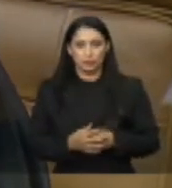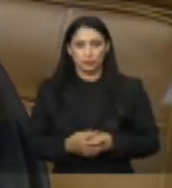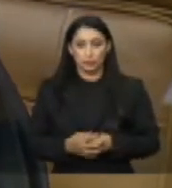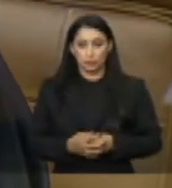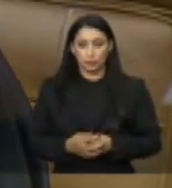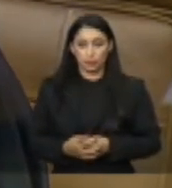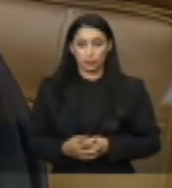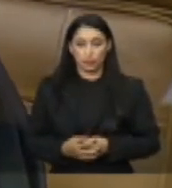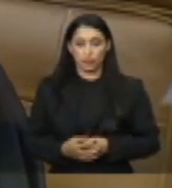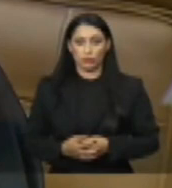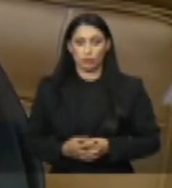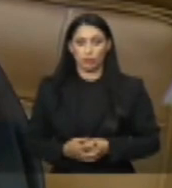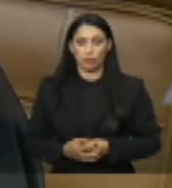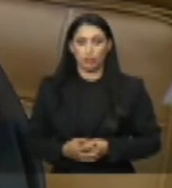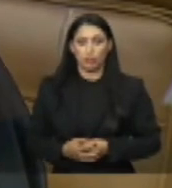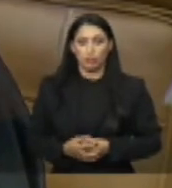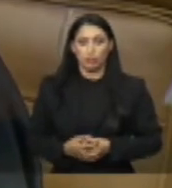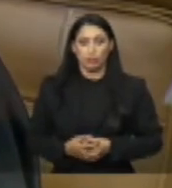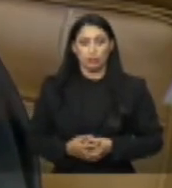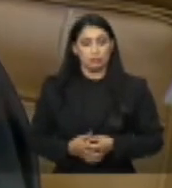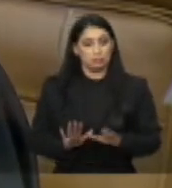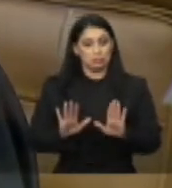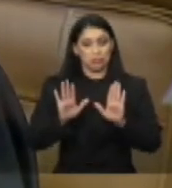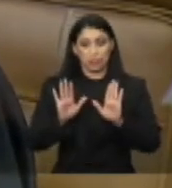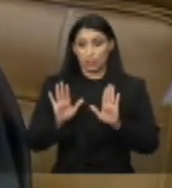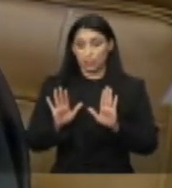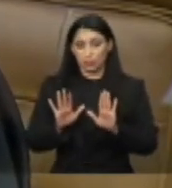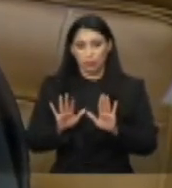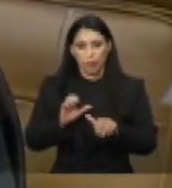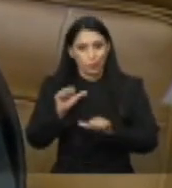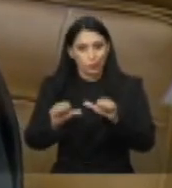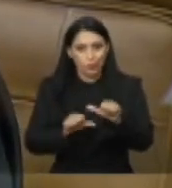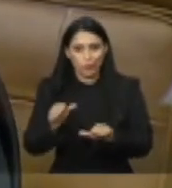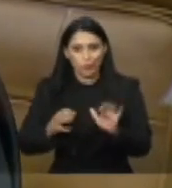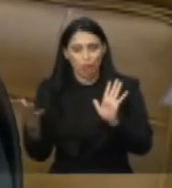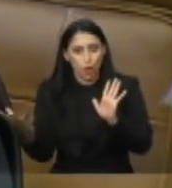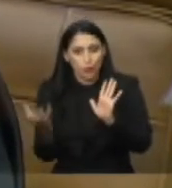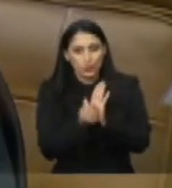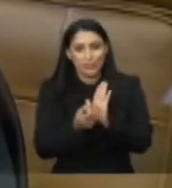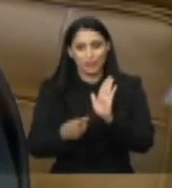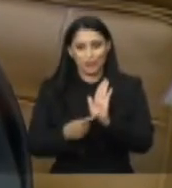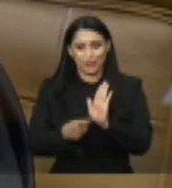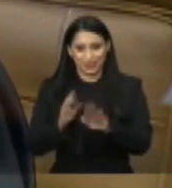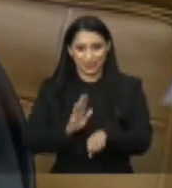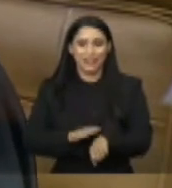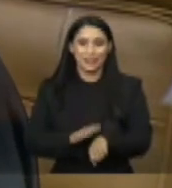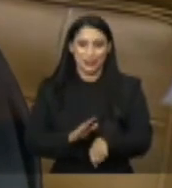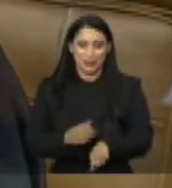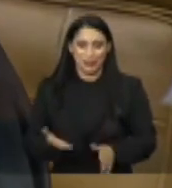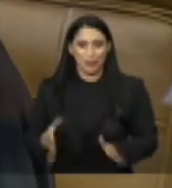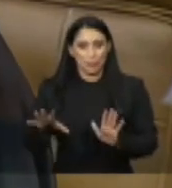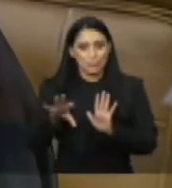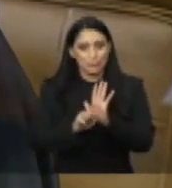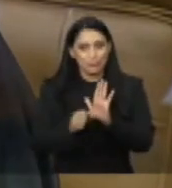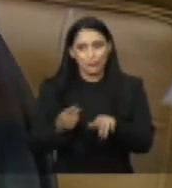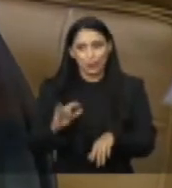Isso, todavia, não ofusca de forma alguma a simbologia desse momento. Apenas, a